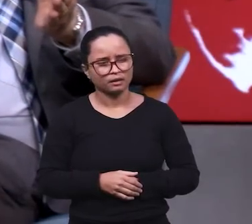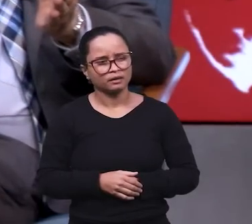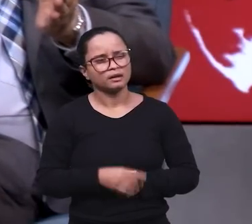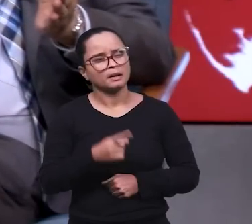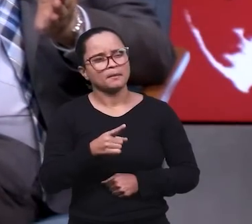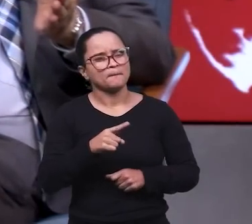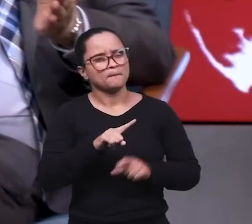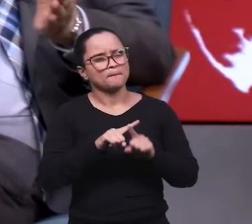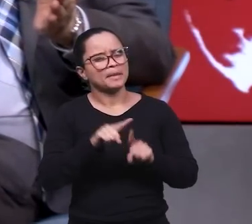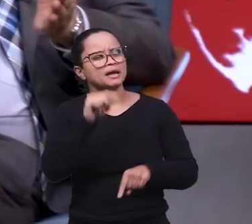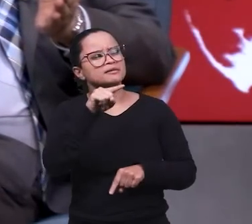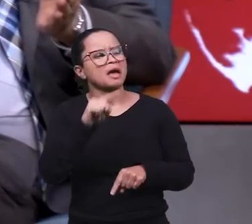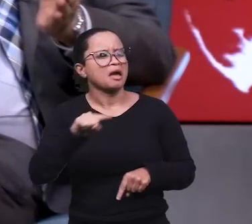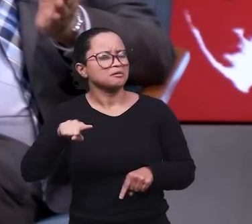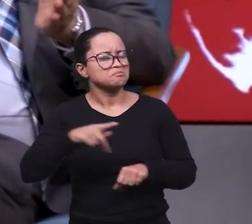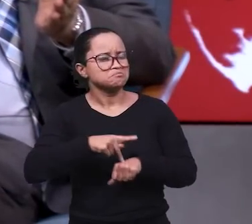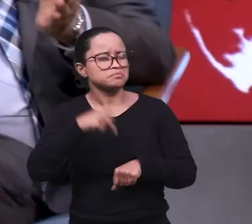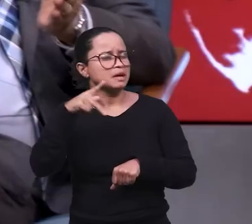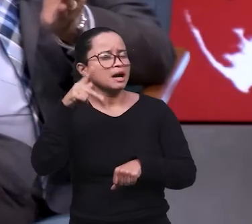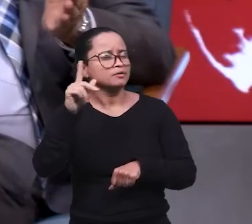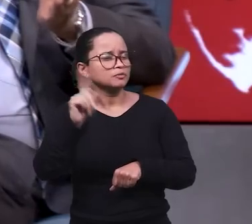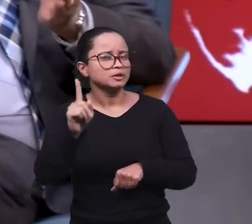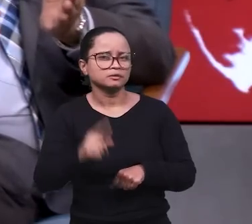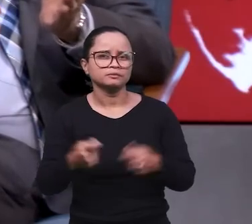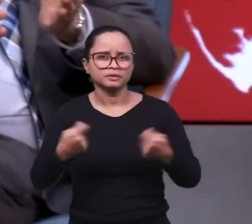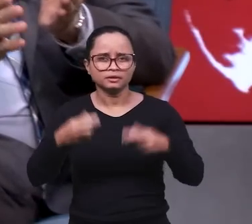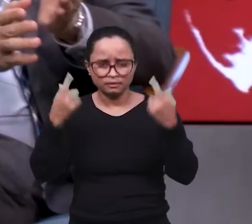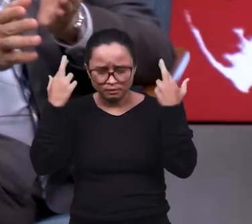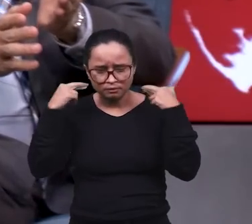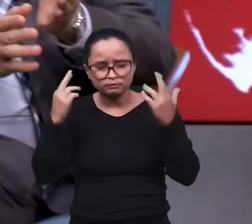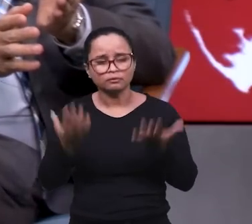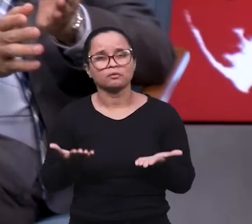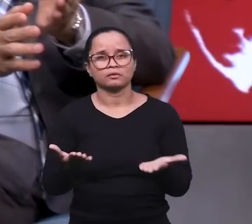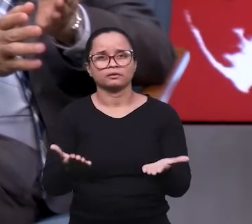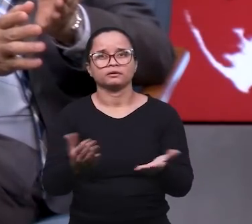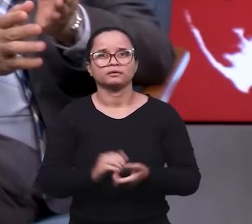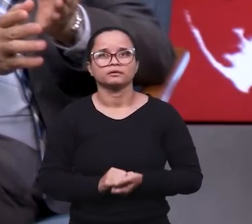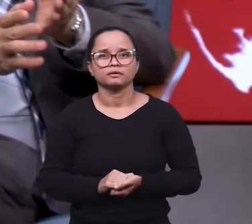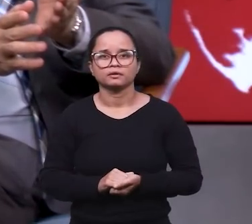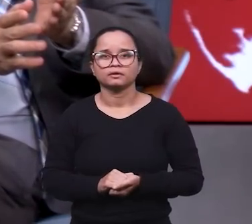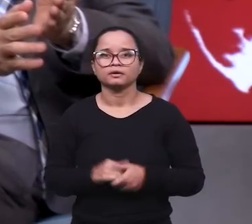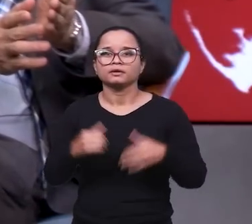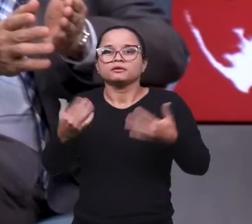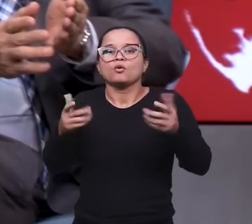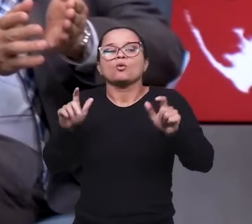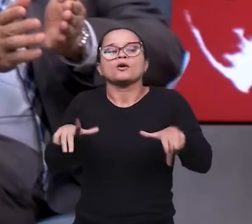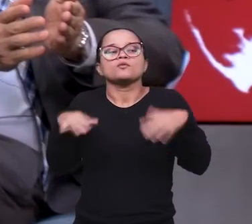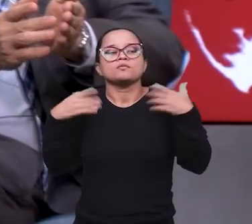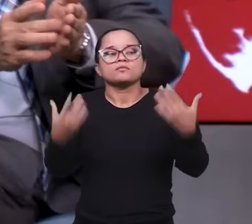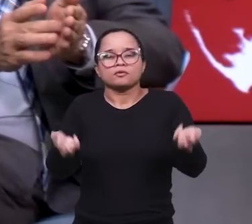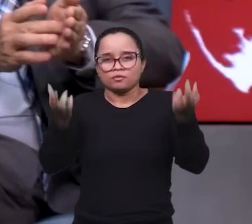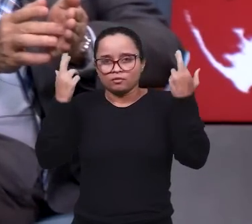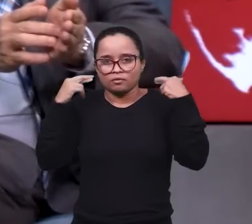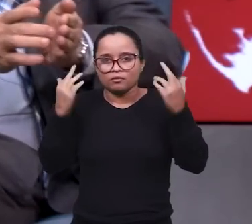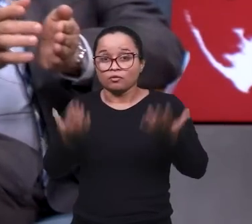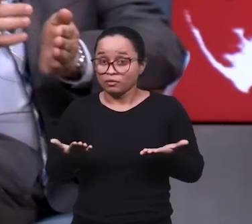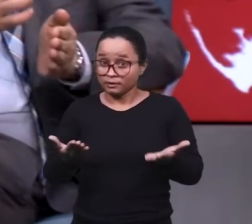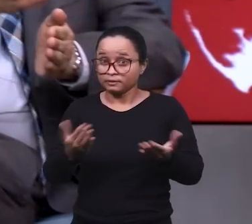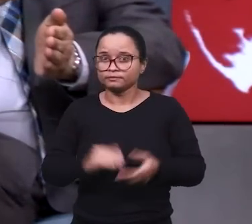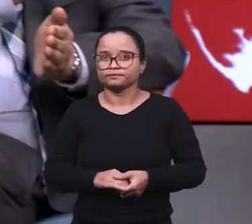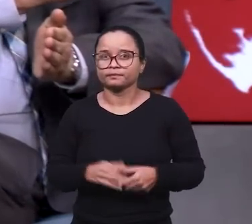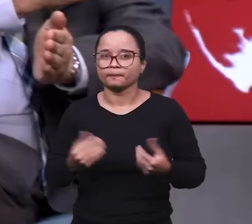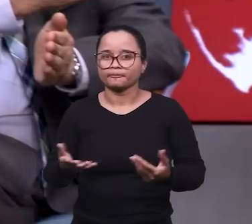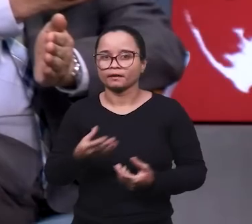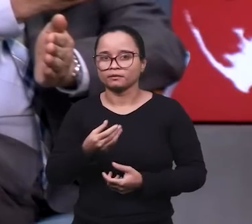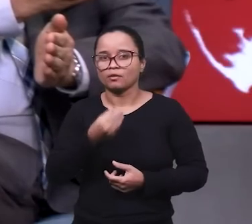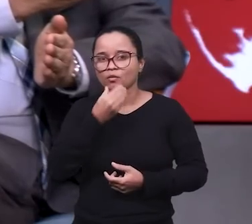essa não é a Páscoa, porque a Páscoa teria que ter o cordeiro. Mas aonde está o cordeiro? João